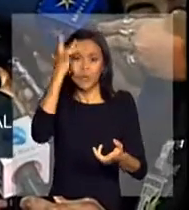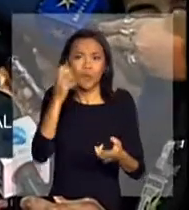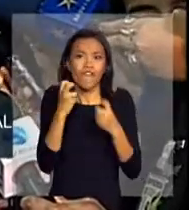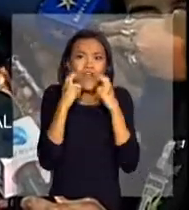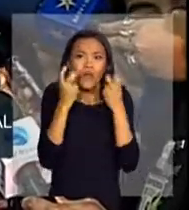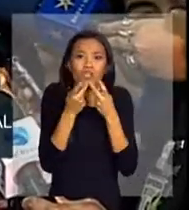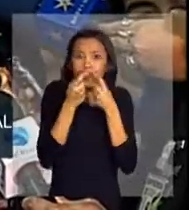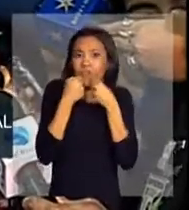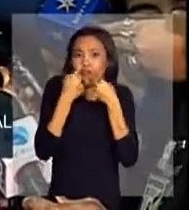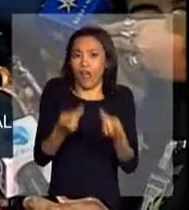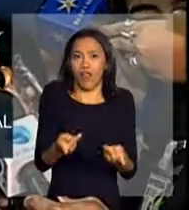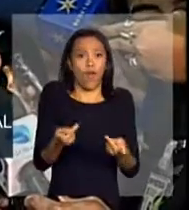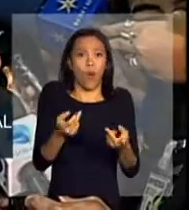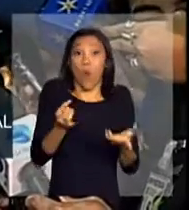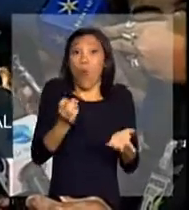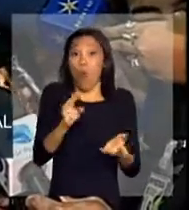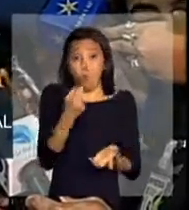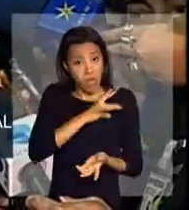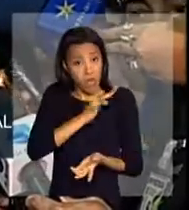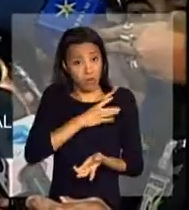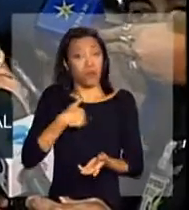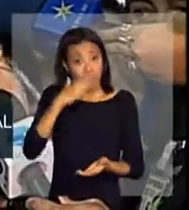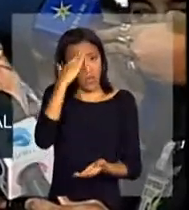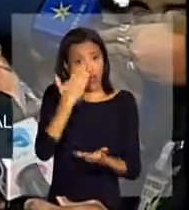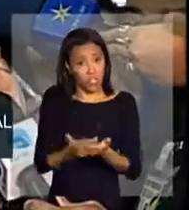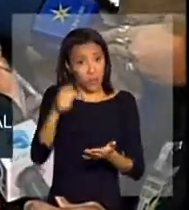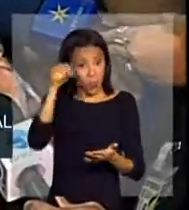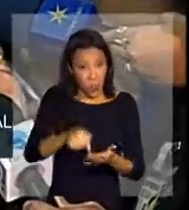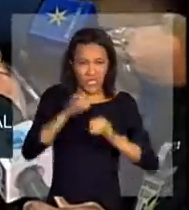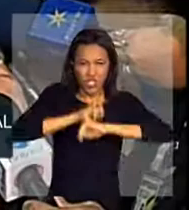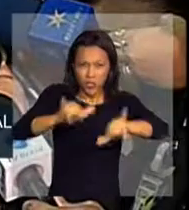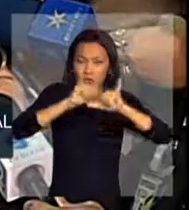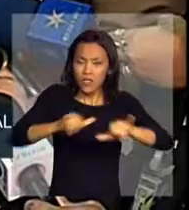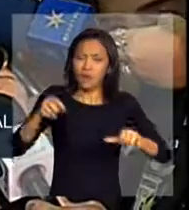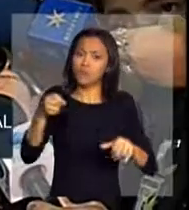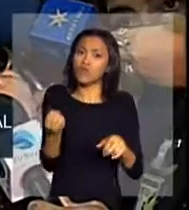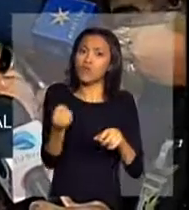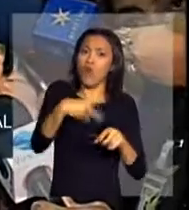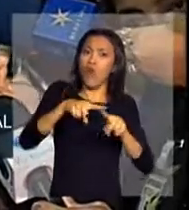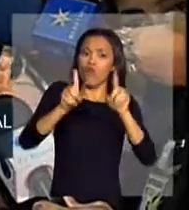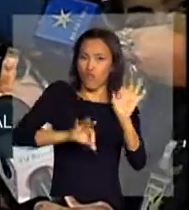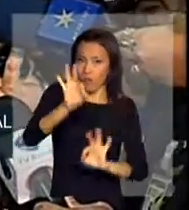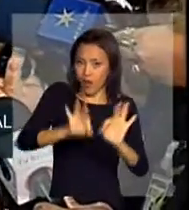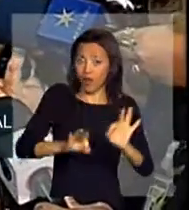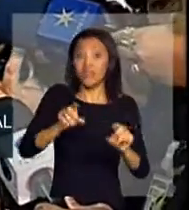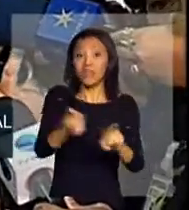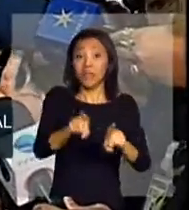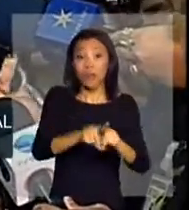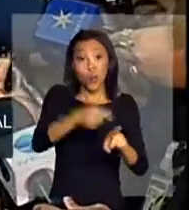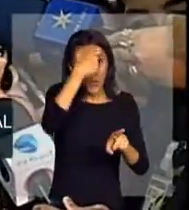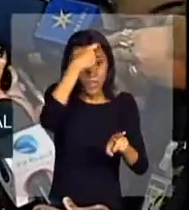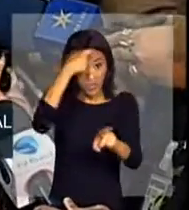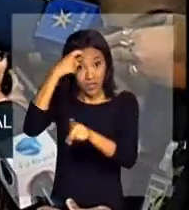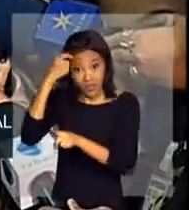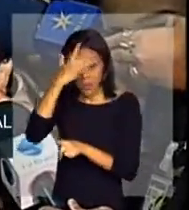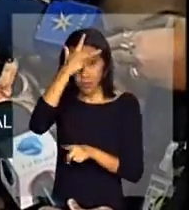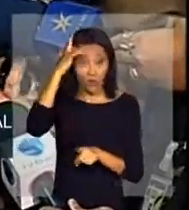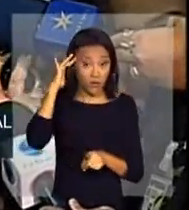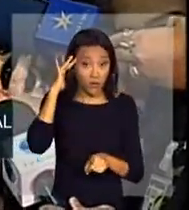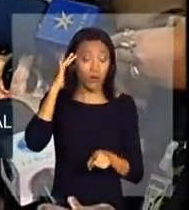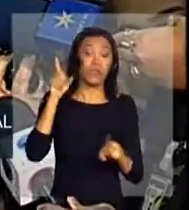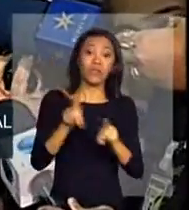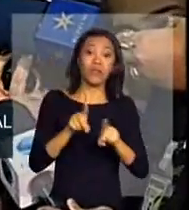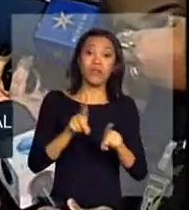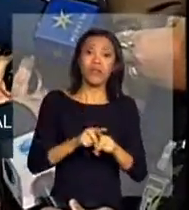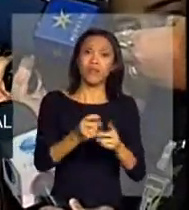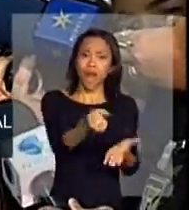vergonha de falar ou têm medo de falar. Eu acredito que com esse movimento, com esse novo plano, com a conscientização da sociedade, com a participação ativa